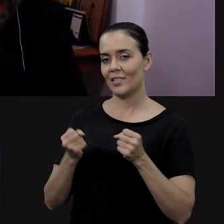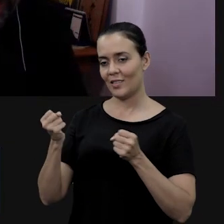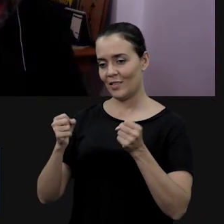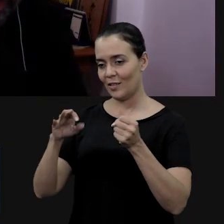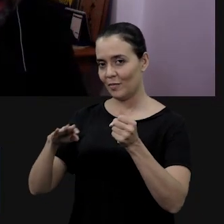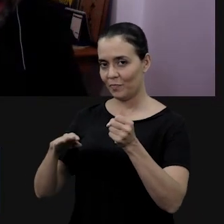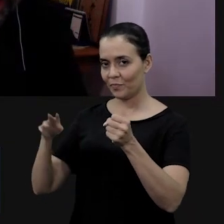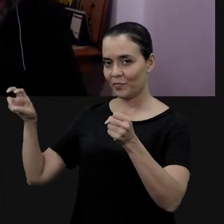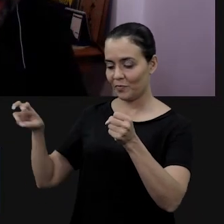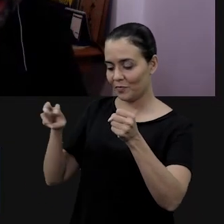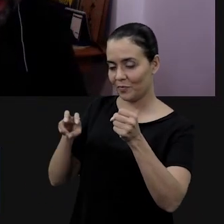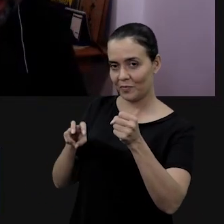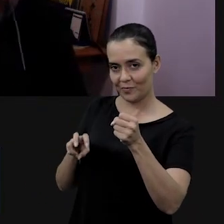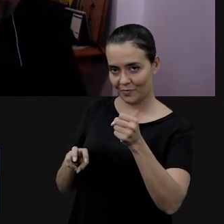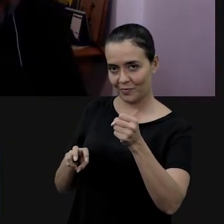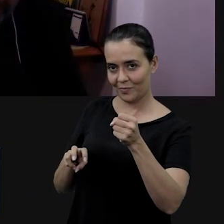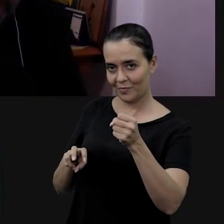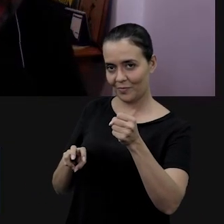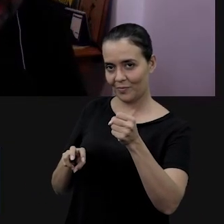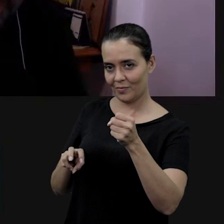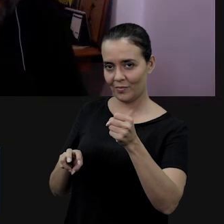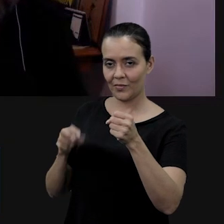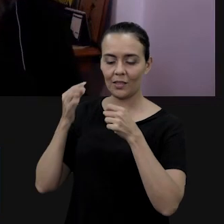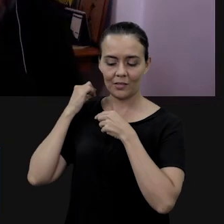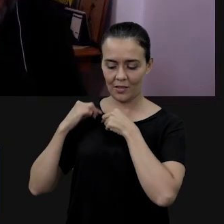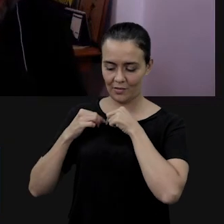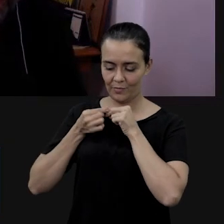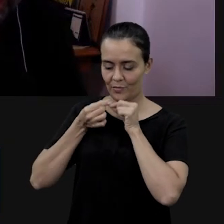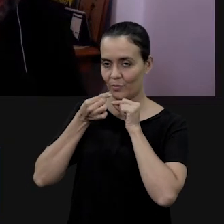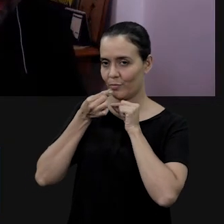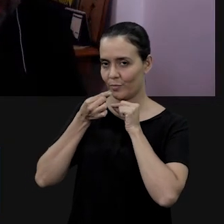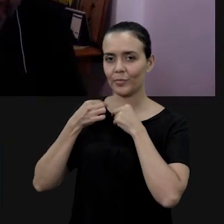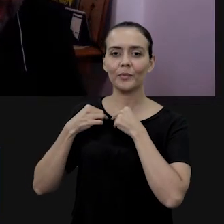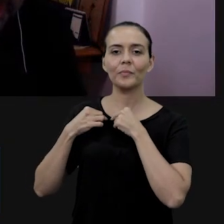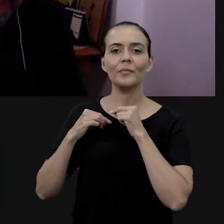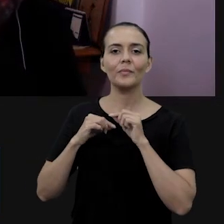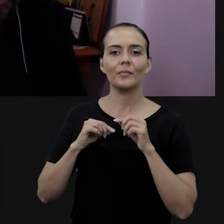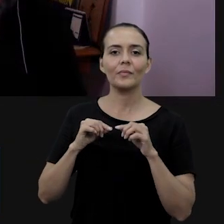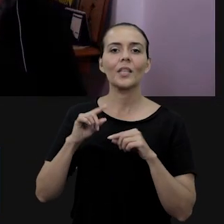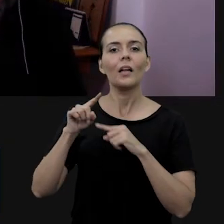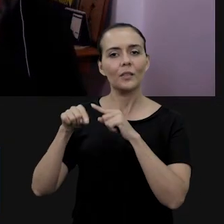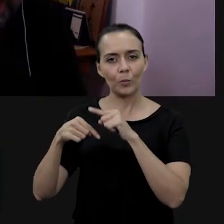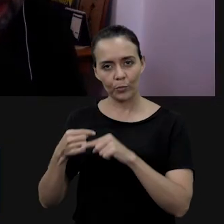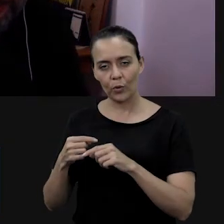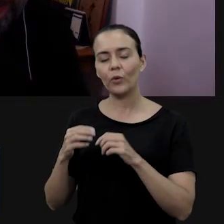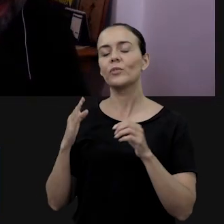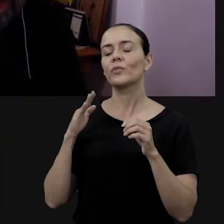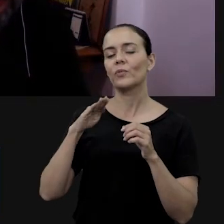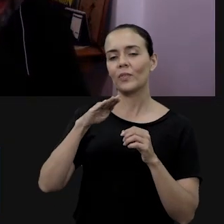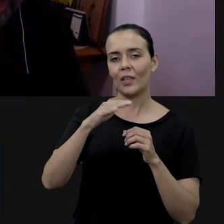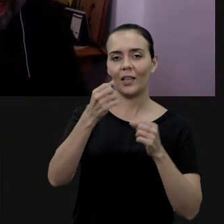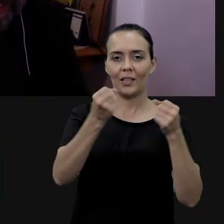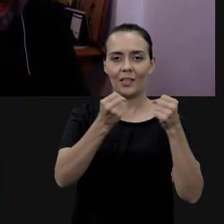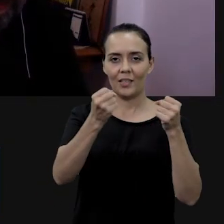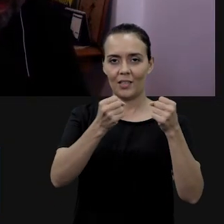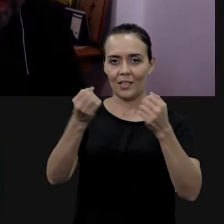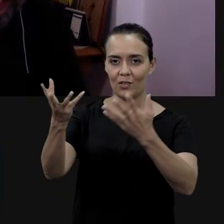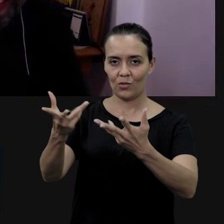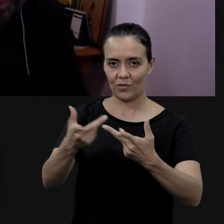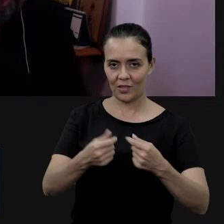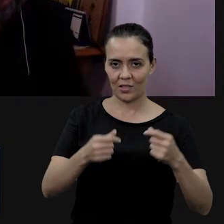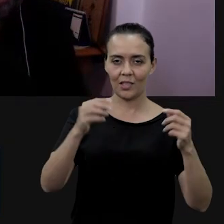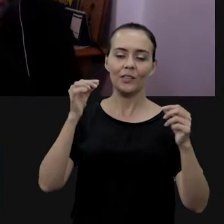dele, a gente recebe o anfitrião, busca ele em casa, ele é microfonado, a gente se desloca para a casa